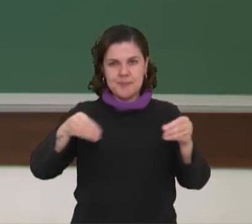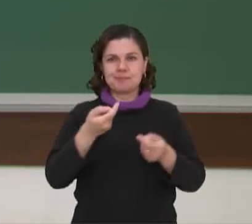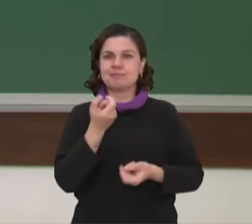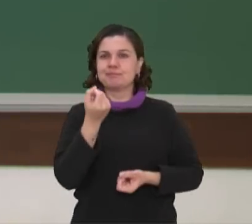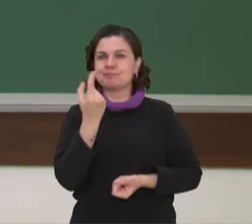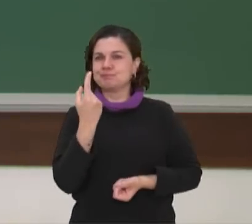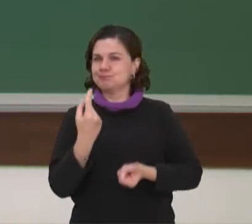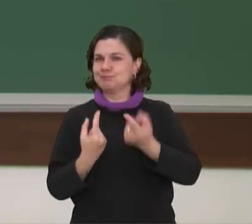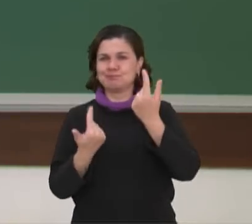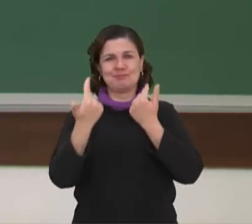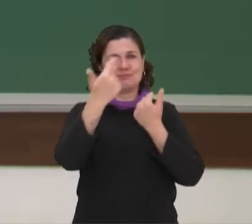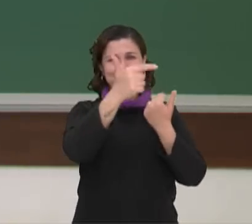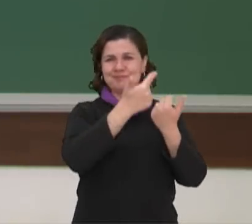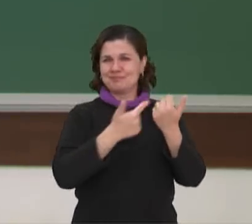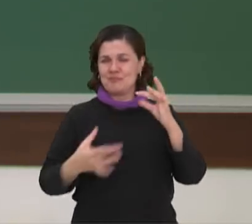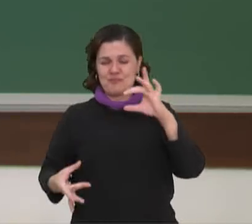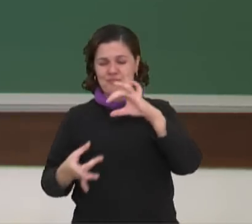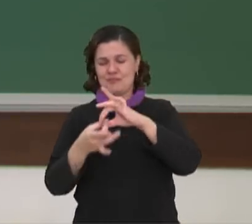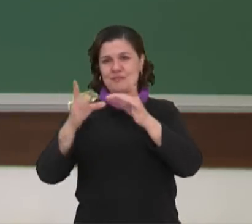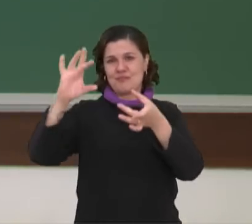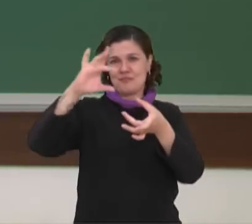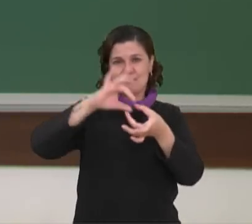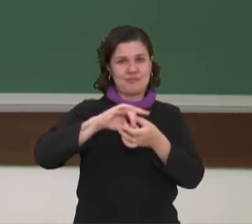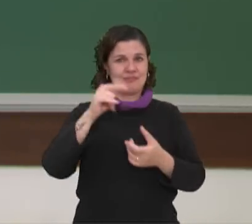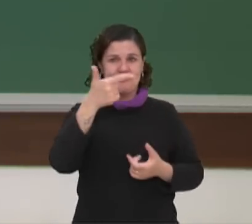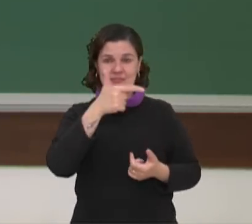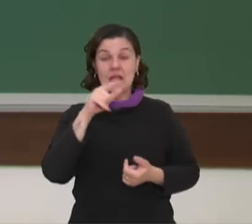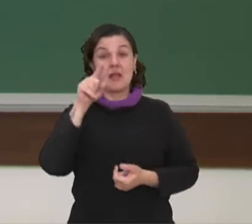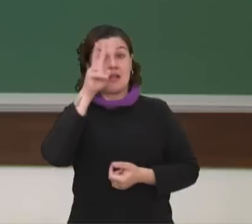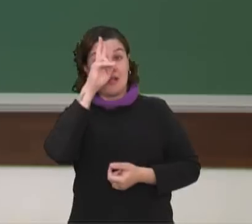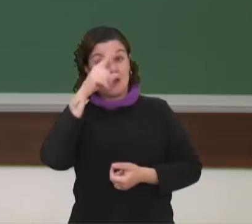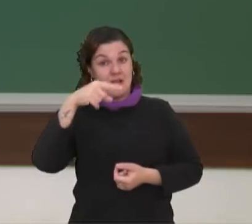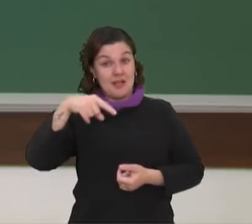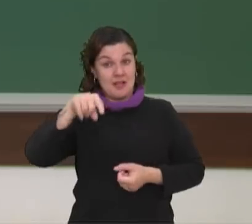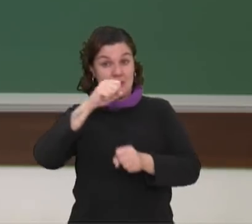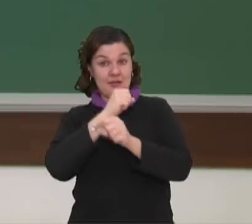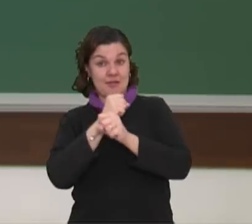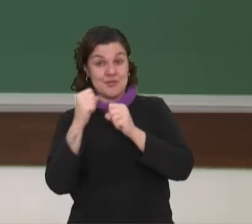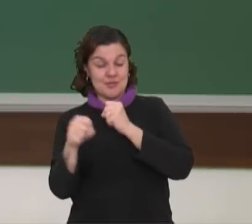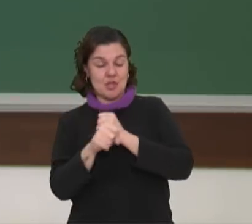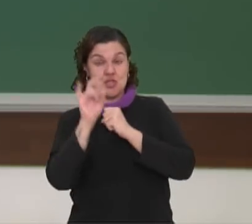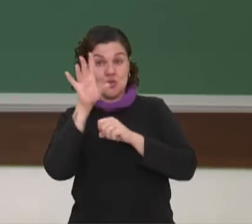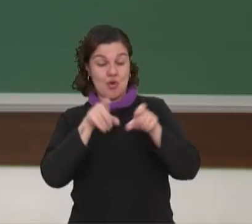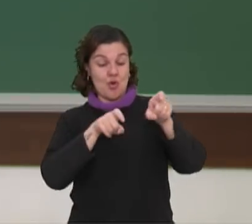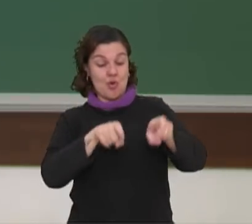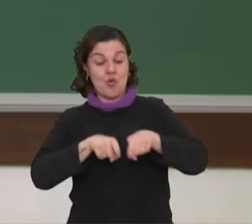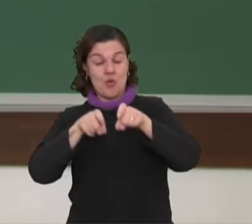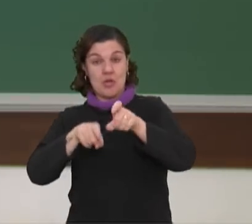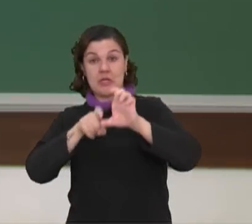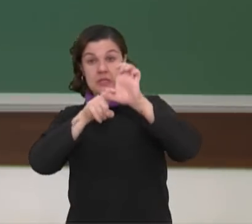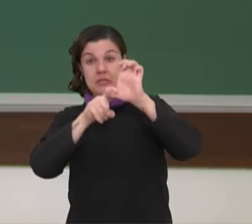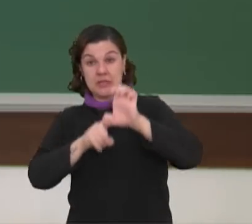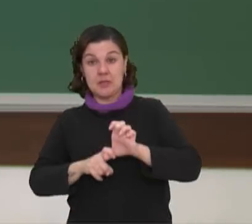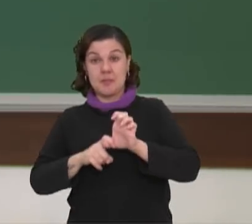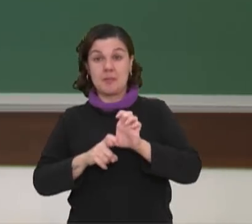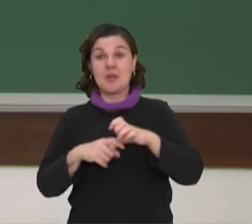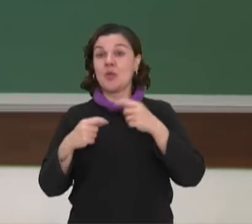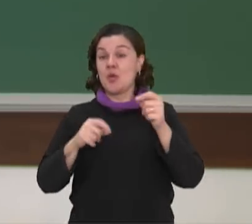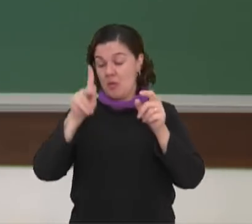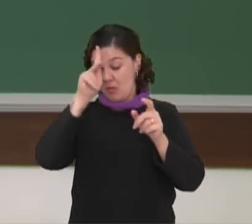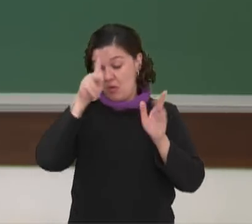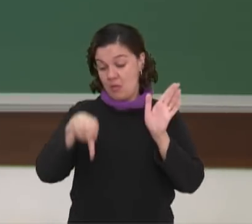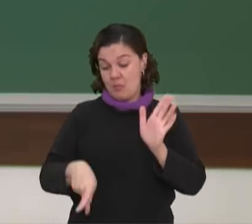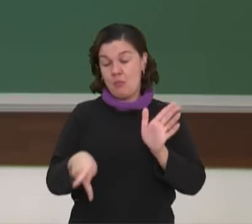dessa integração entre todas as capitanias. Lembre-se, era uma sociedade rural, muito dependente e em volta desse